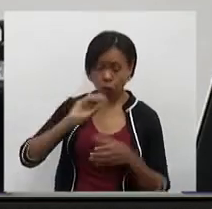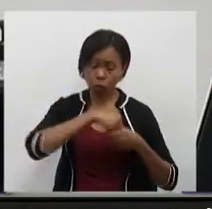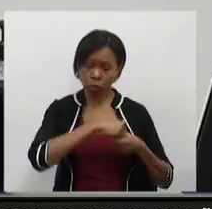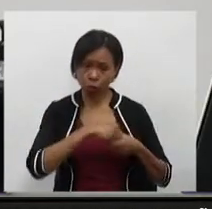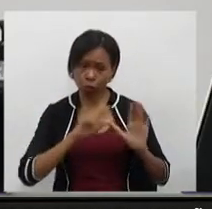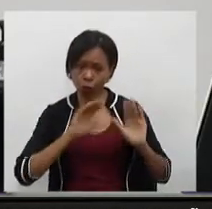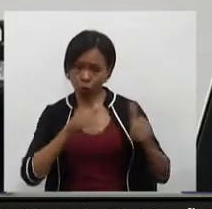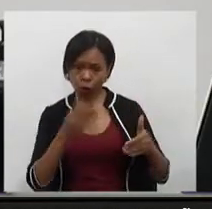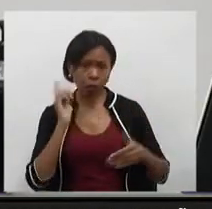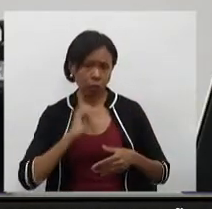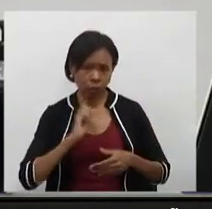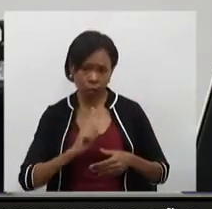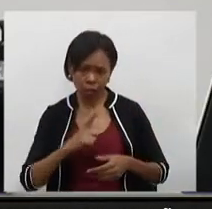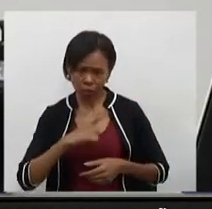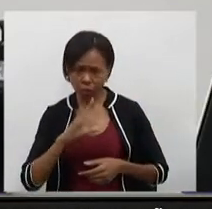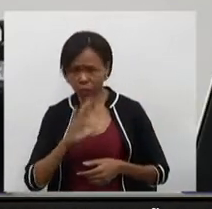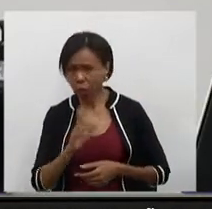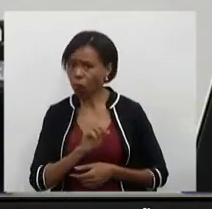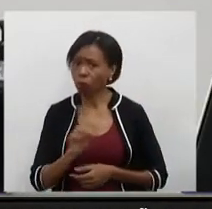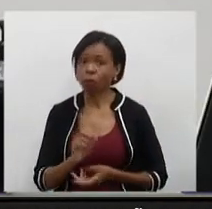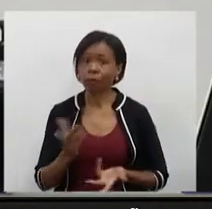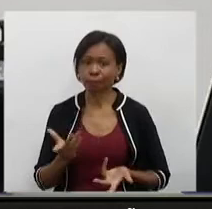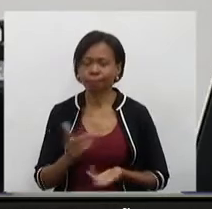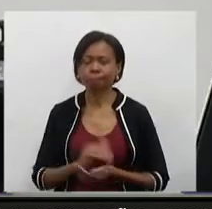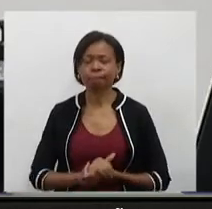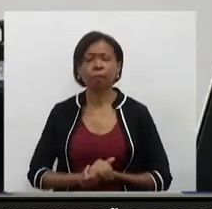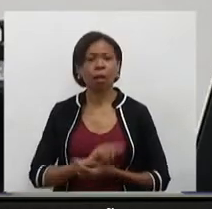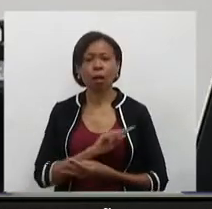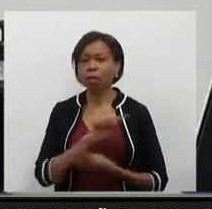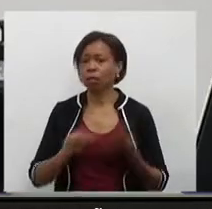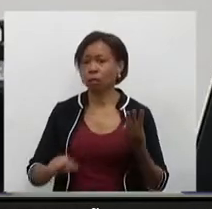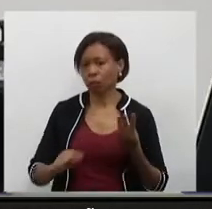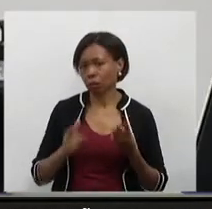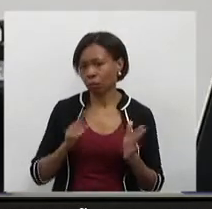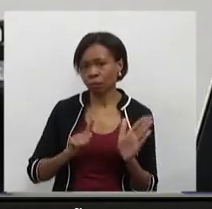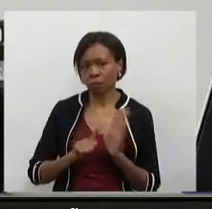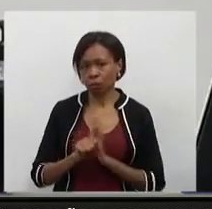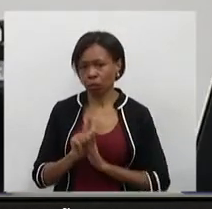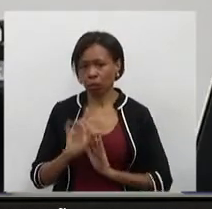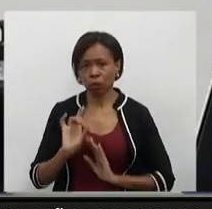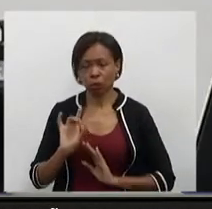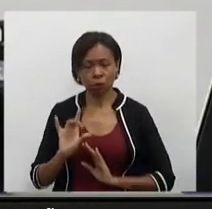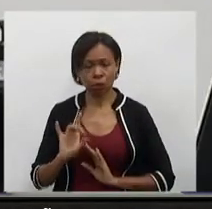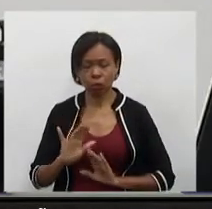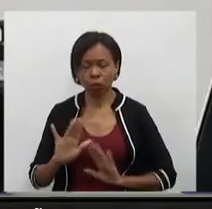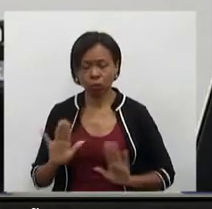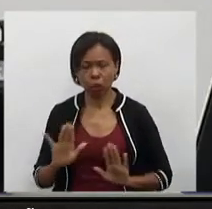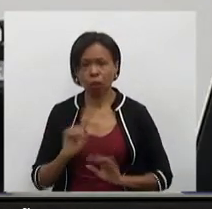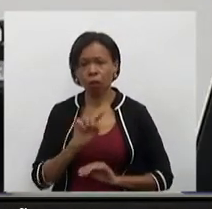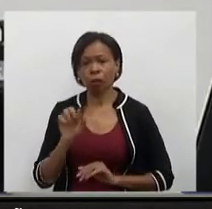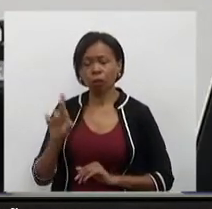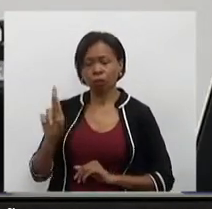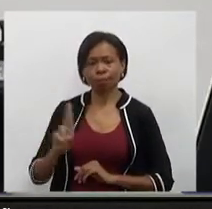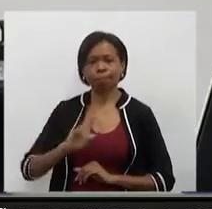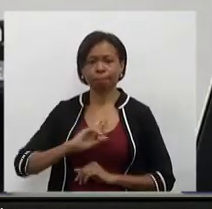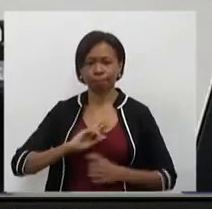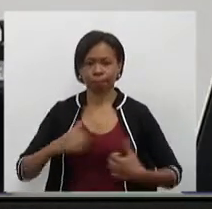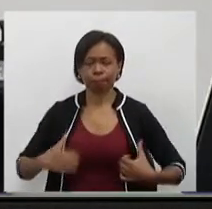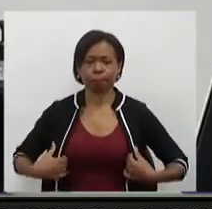gostaria que, antes de passar aqui para o Duílio e também a fala para o nosso vice-presidente, que você pudesse nos trazer a resposta.